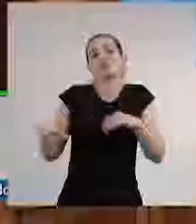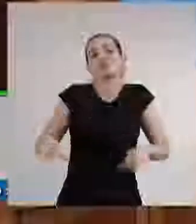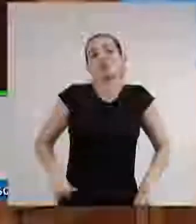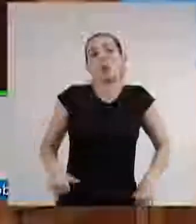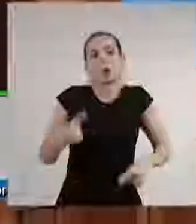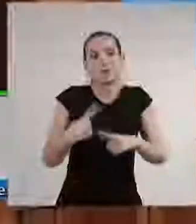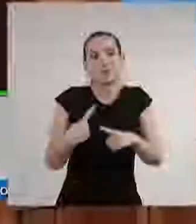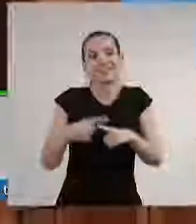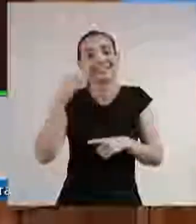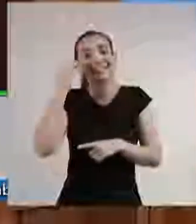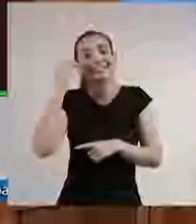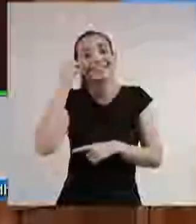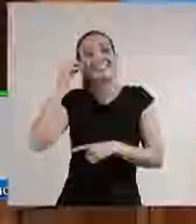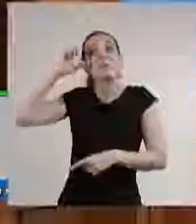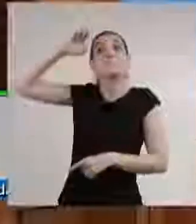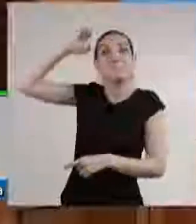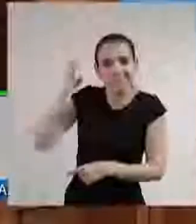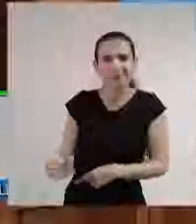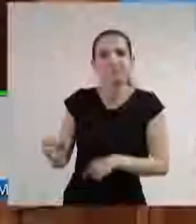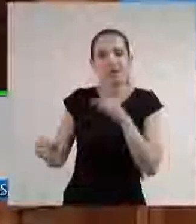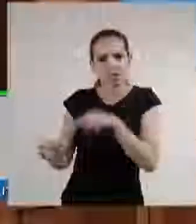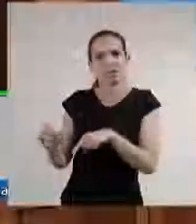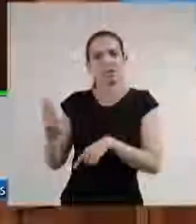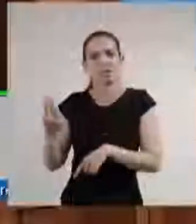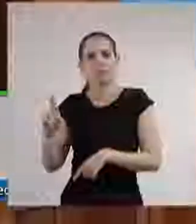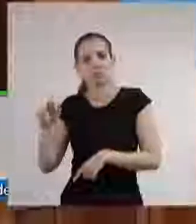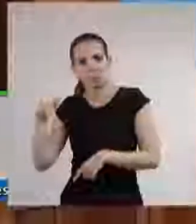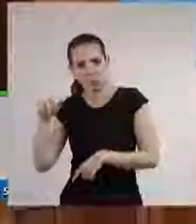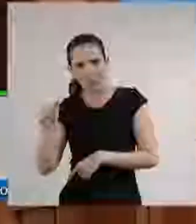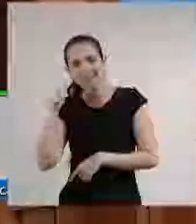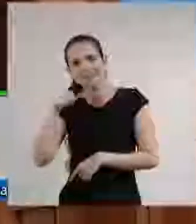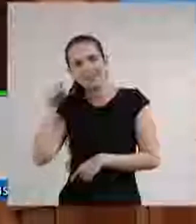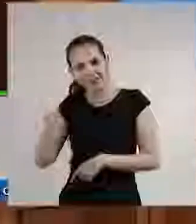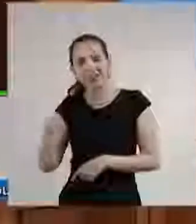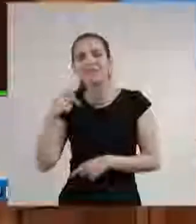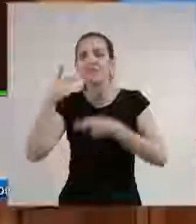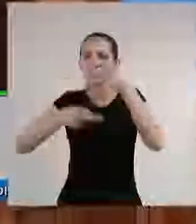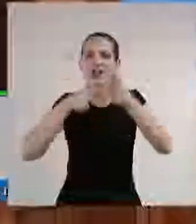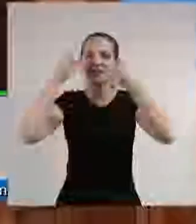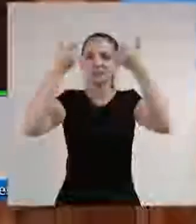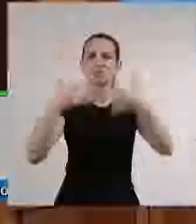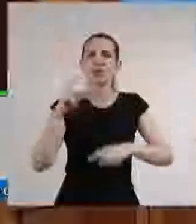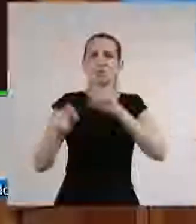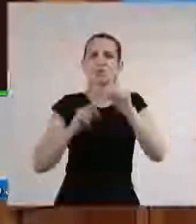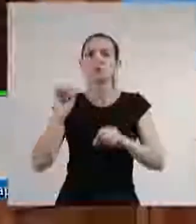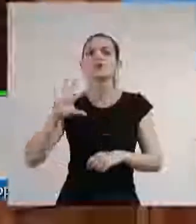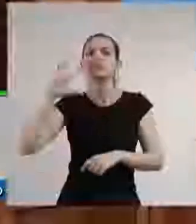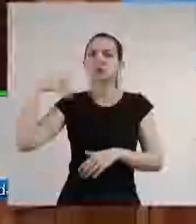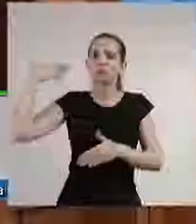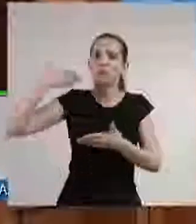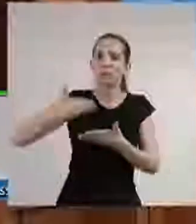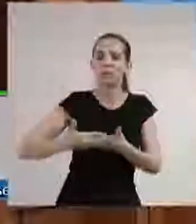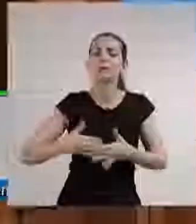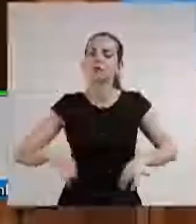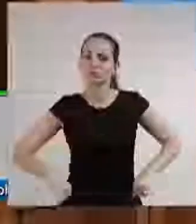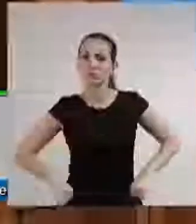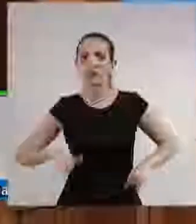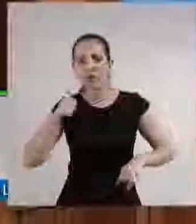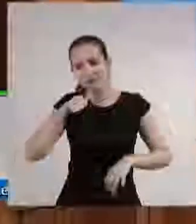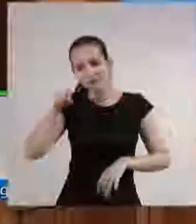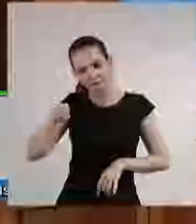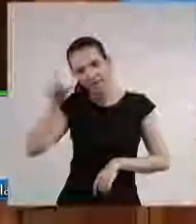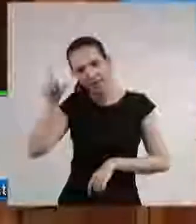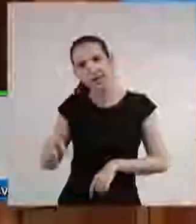tentativa de feminicídio. Ela vai estar dando um depoimento e um relato daquilo que ela sofreu, já se encontra aqui no plenário e